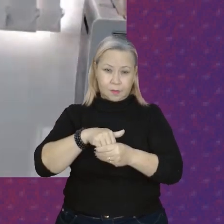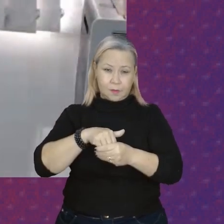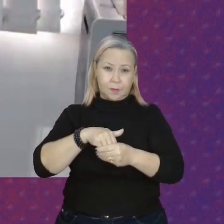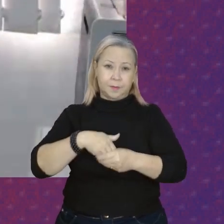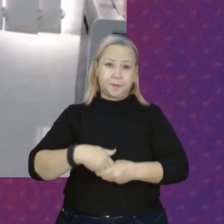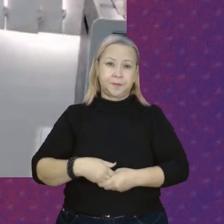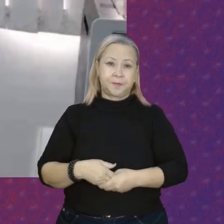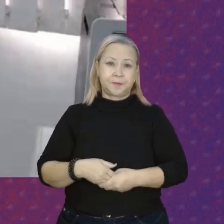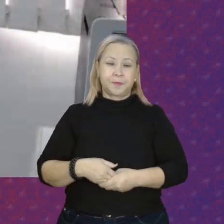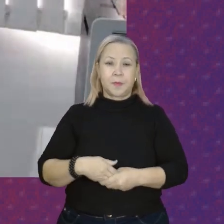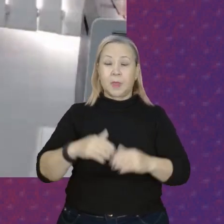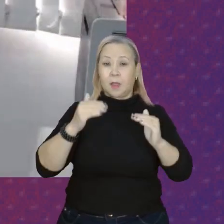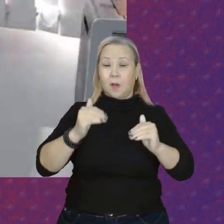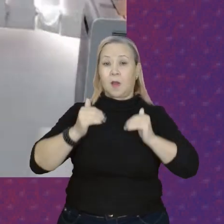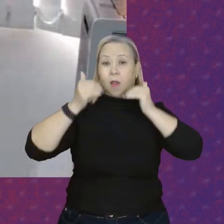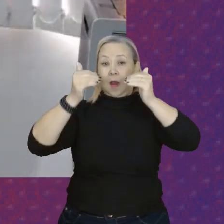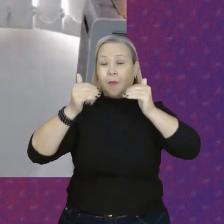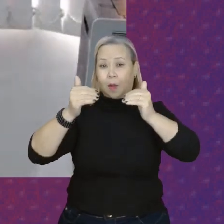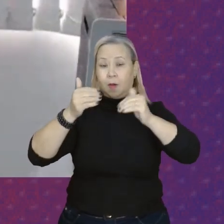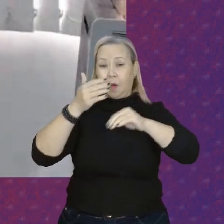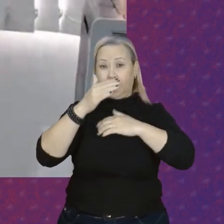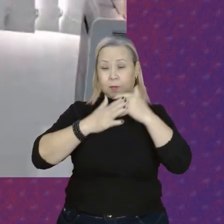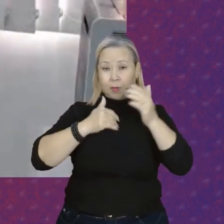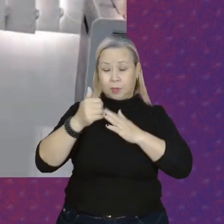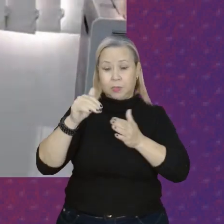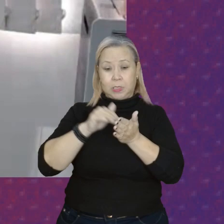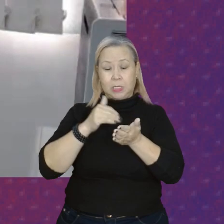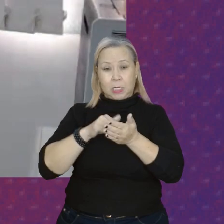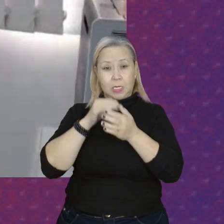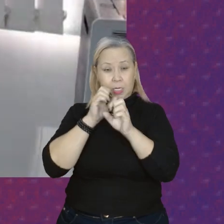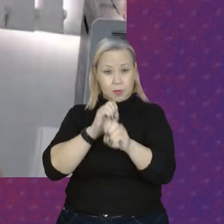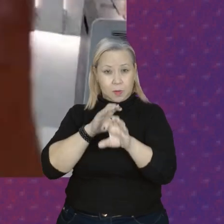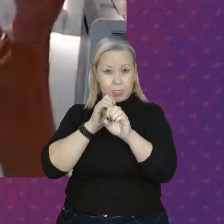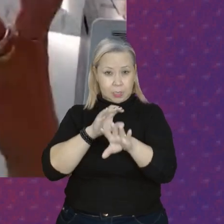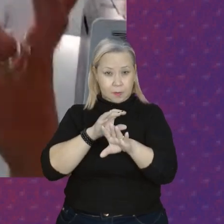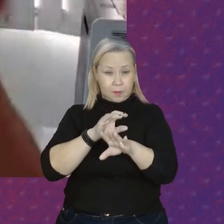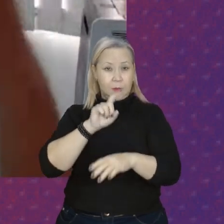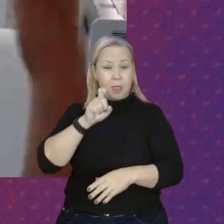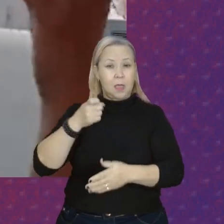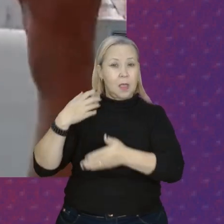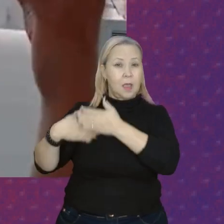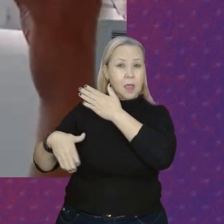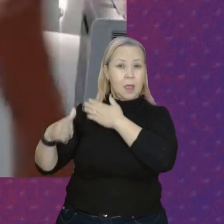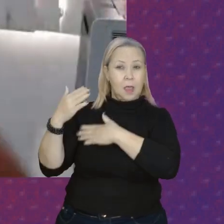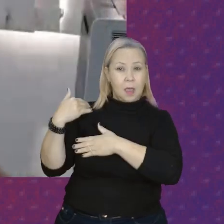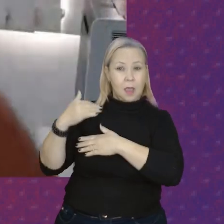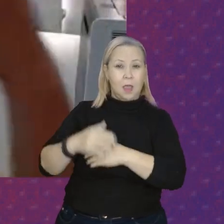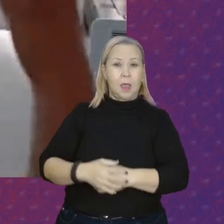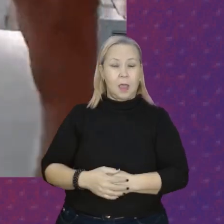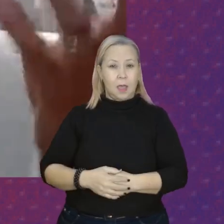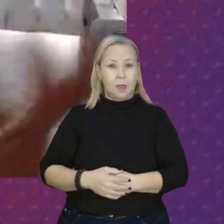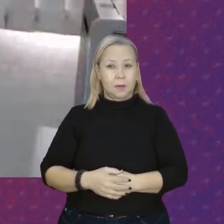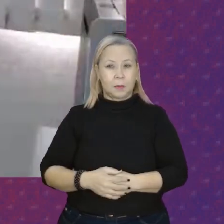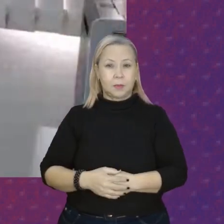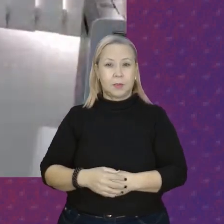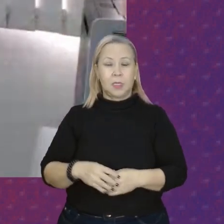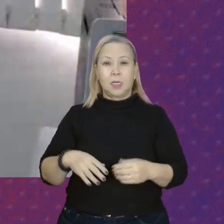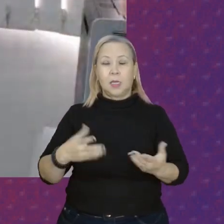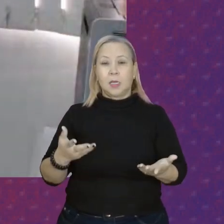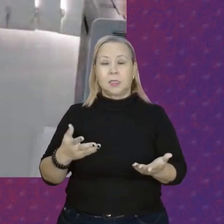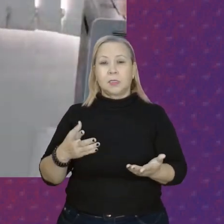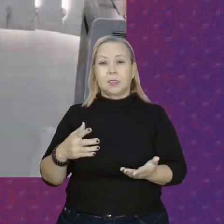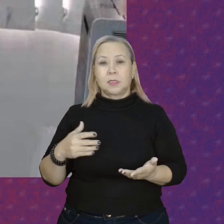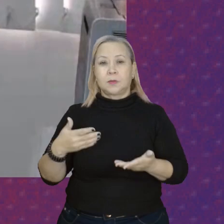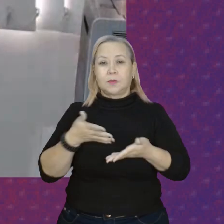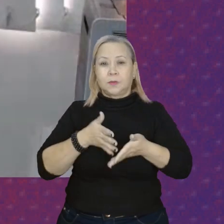do primeiro escalão das secretarias de educação eram assumidas, né, os postos assumidos por